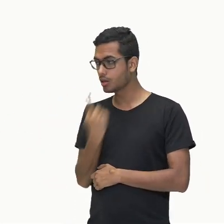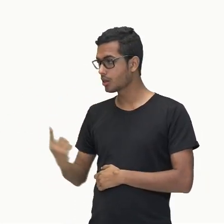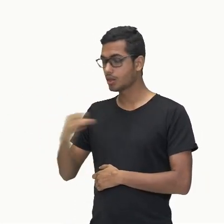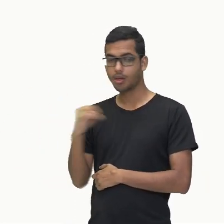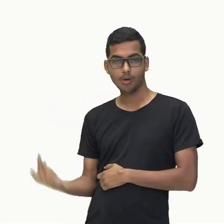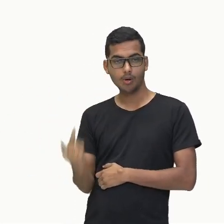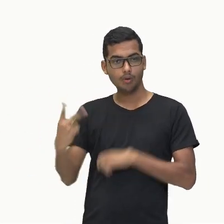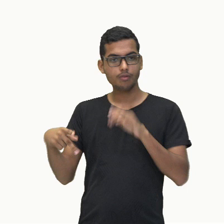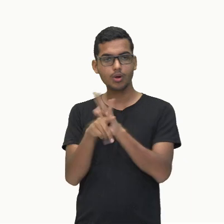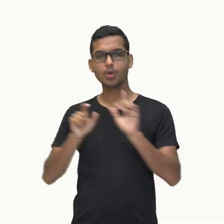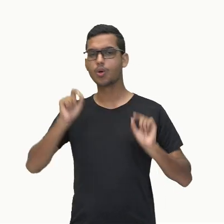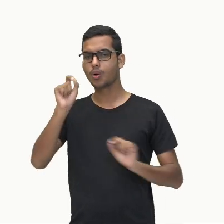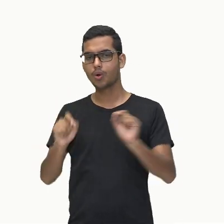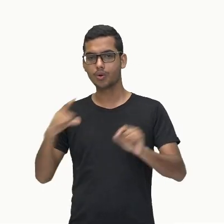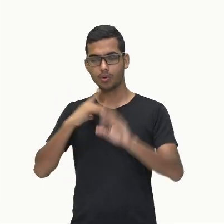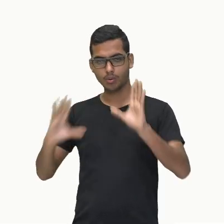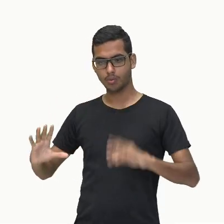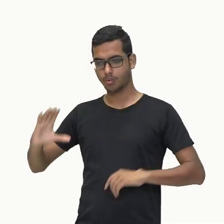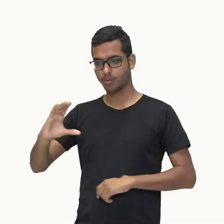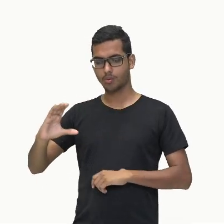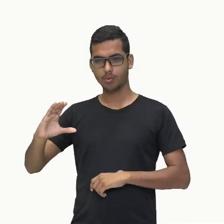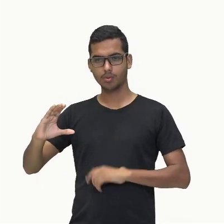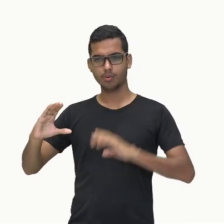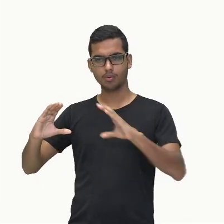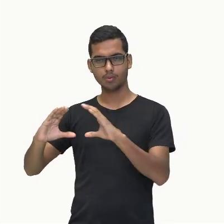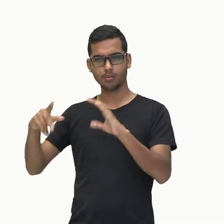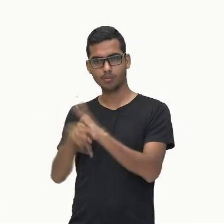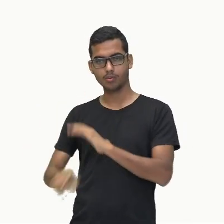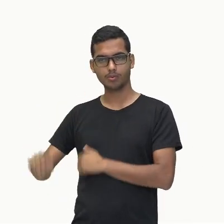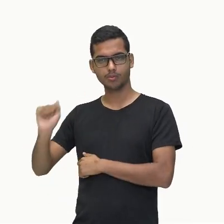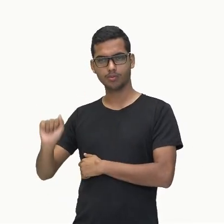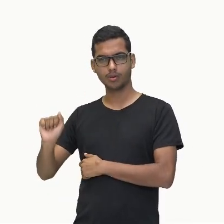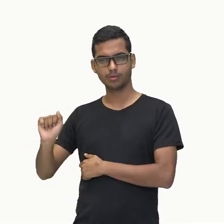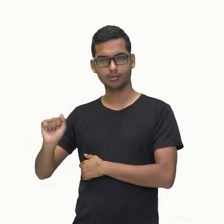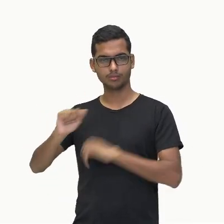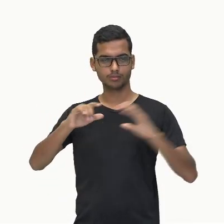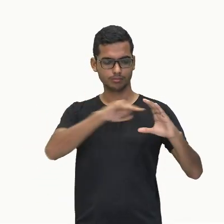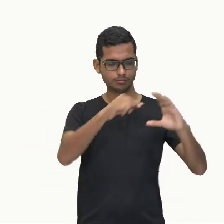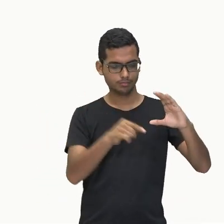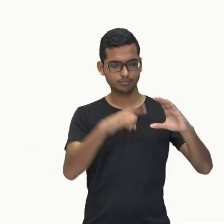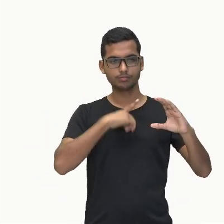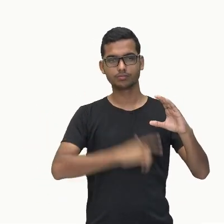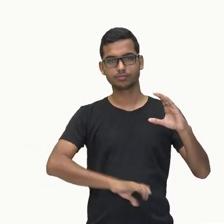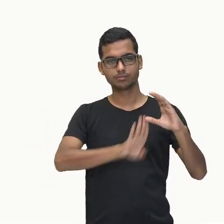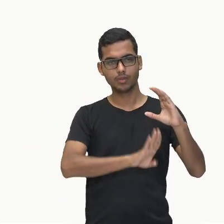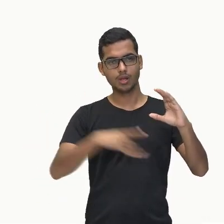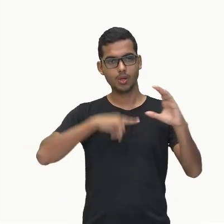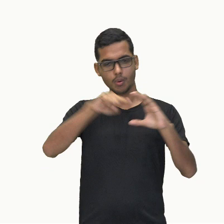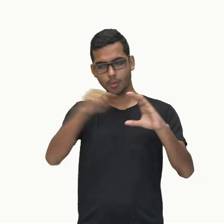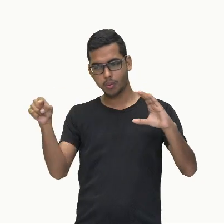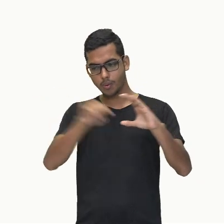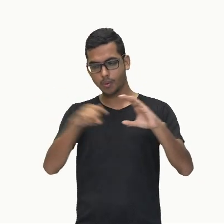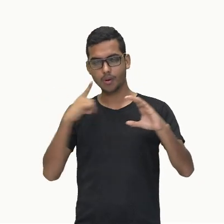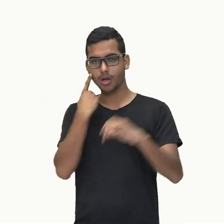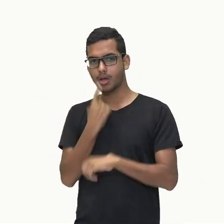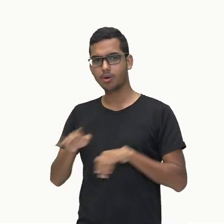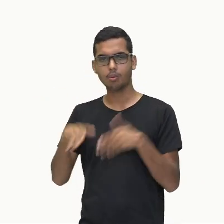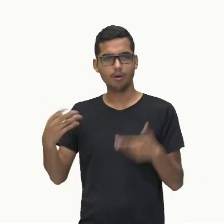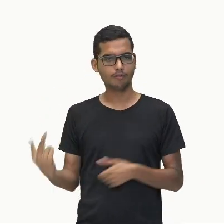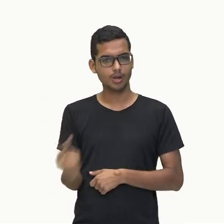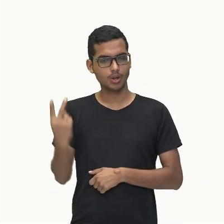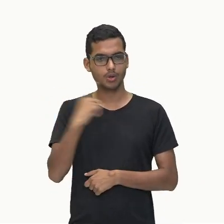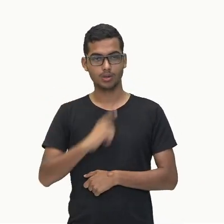conjunto A, os valores de x que têm correspondência, que são todos eles. Menos 4, menos